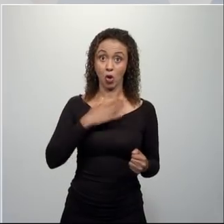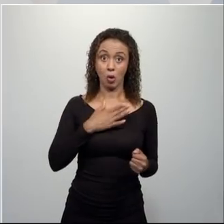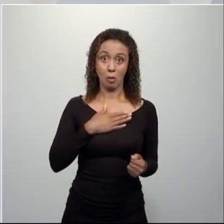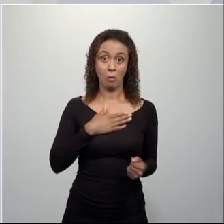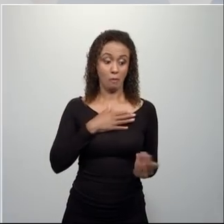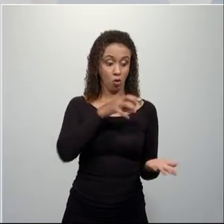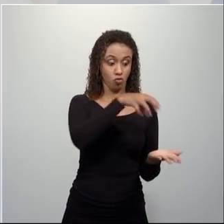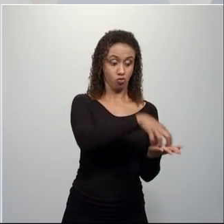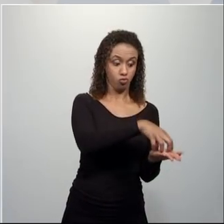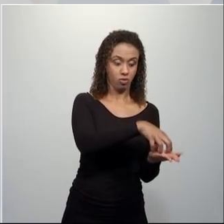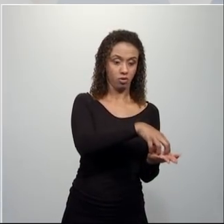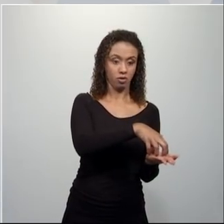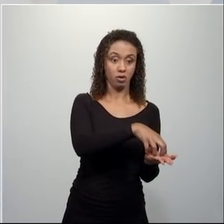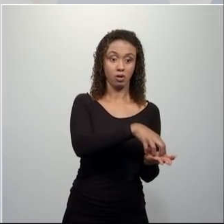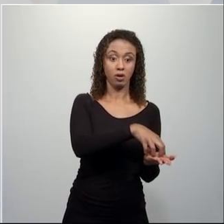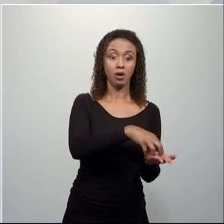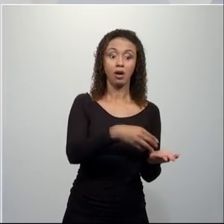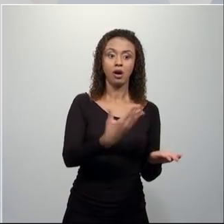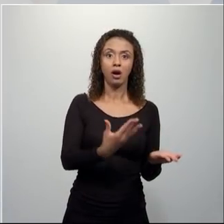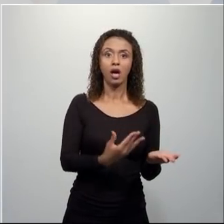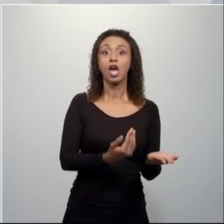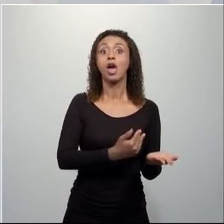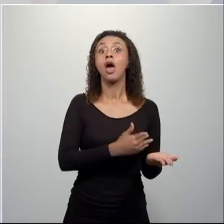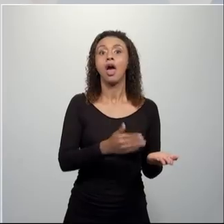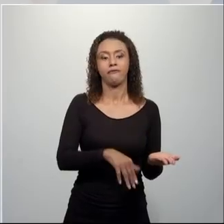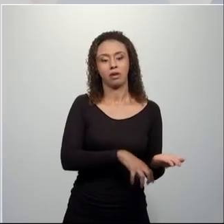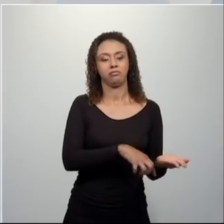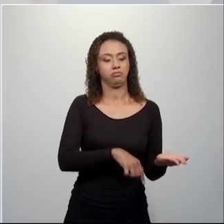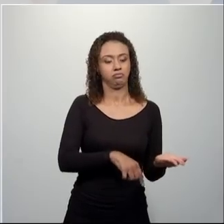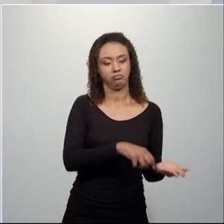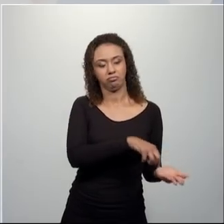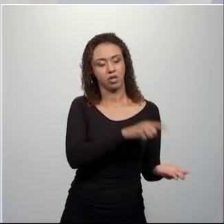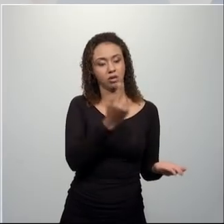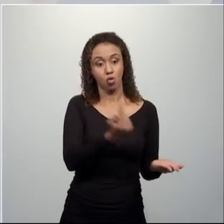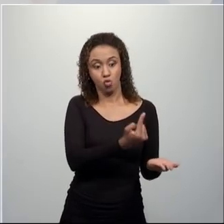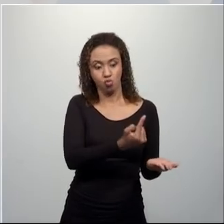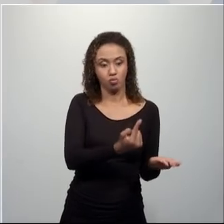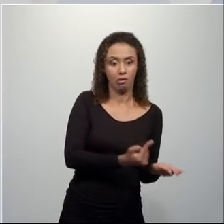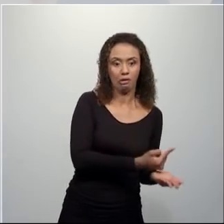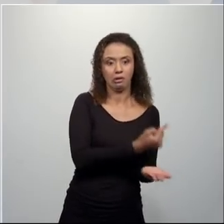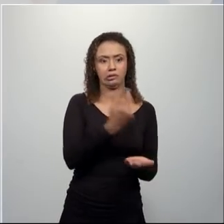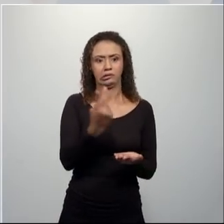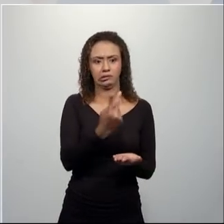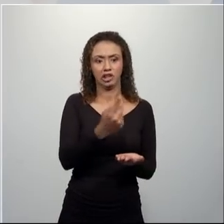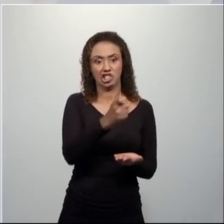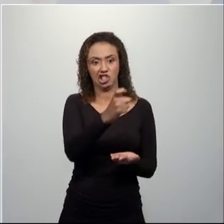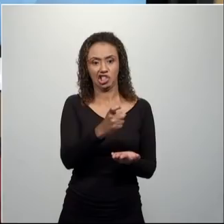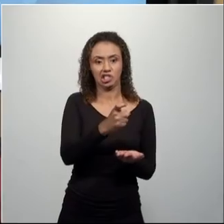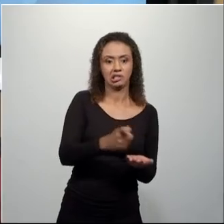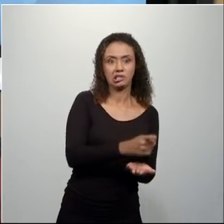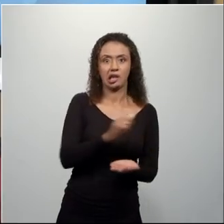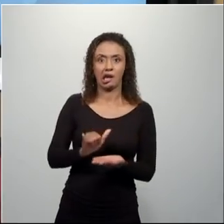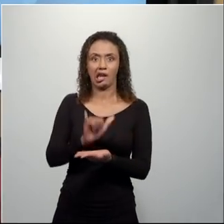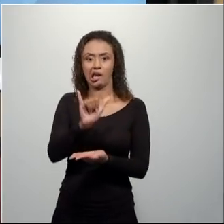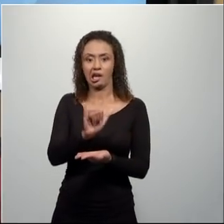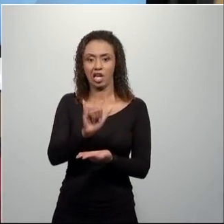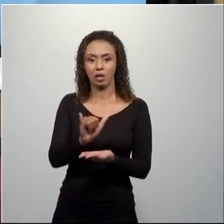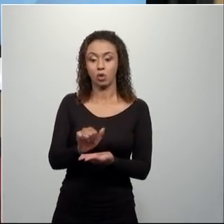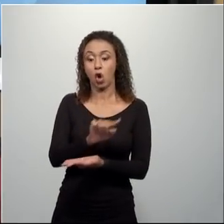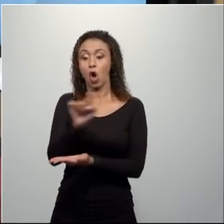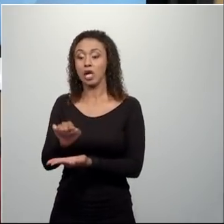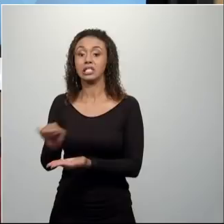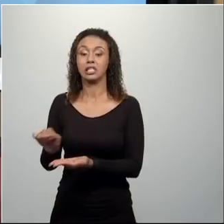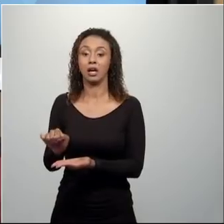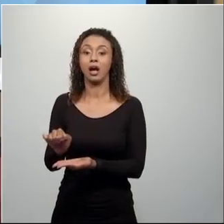que é o nós e que está conversando com ele então o servidor em si não sabe quem é o usuário que está fazendo o acesso o usuário